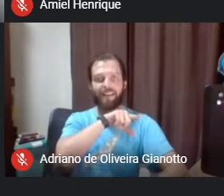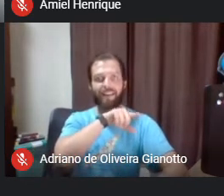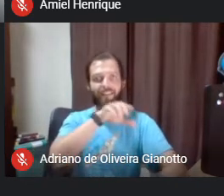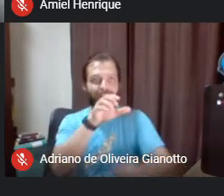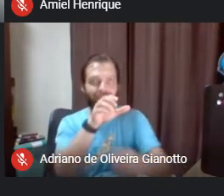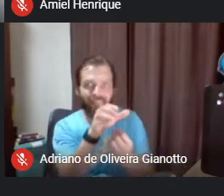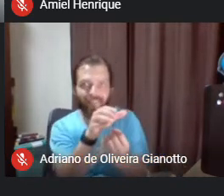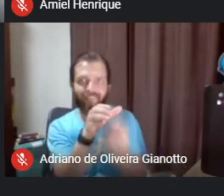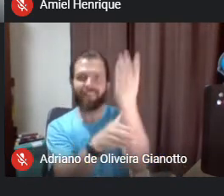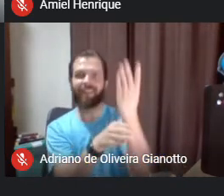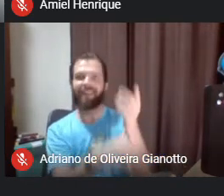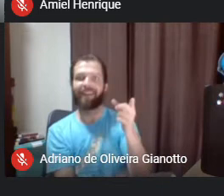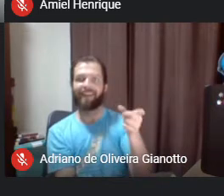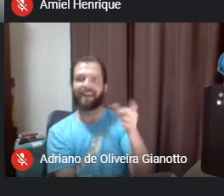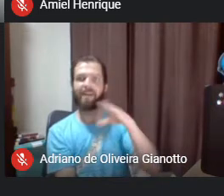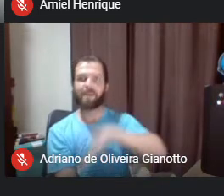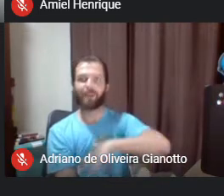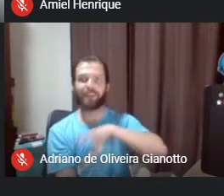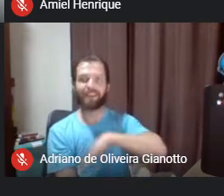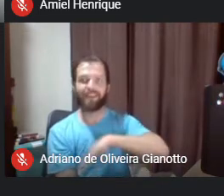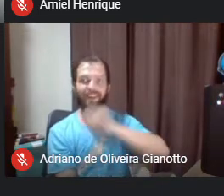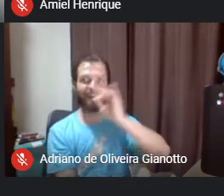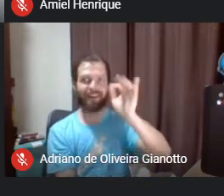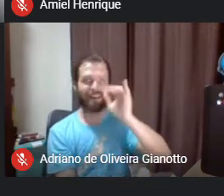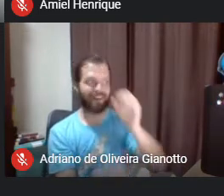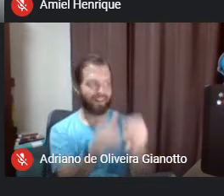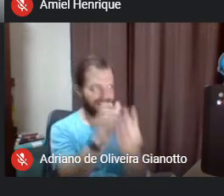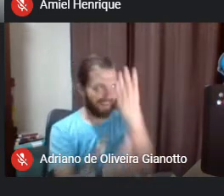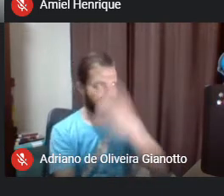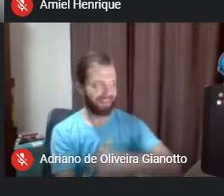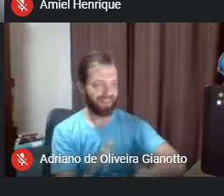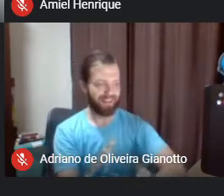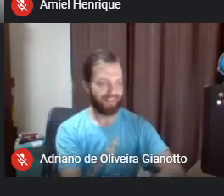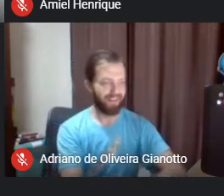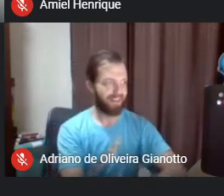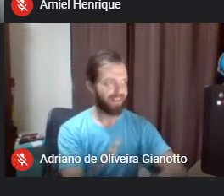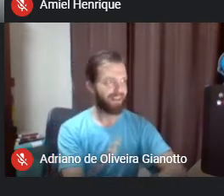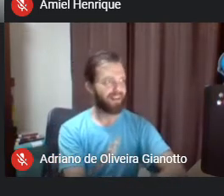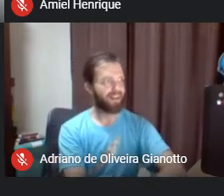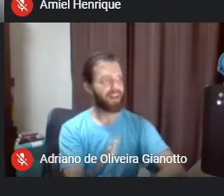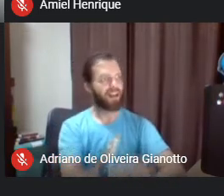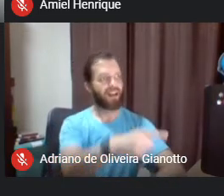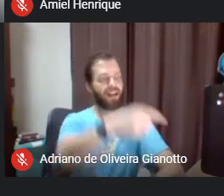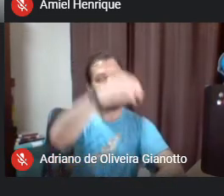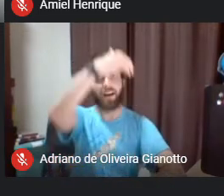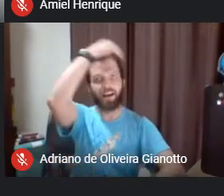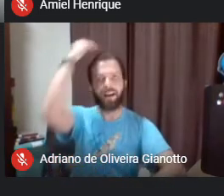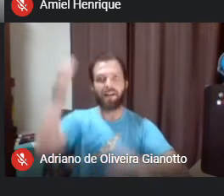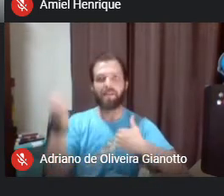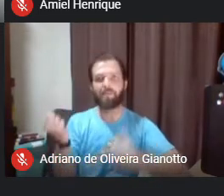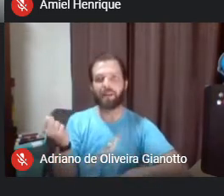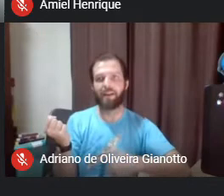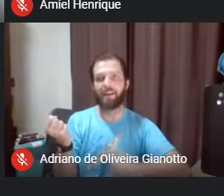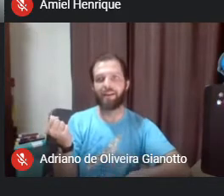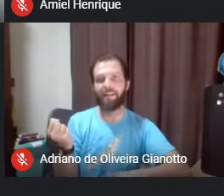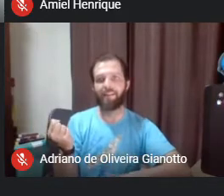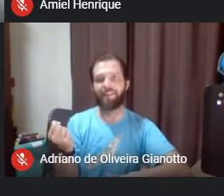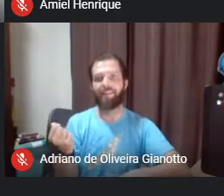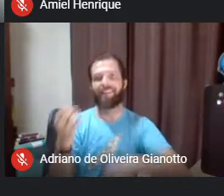Em Portugal, ali também, aí criaram-se o alfabeto manual em